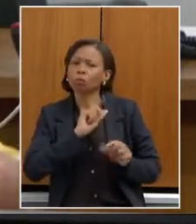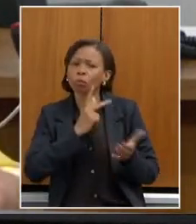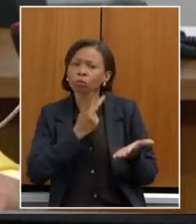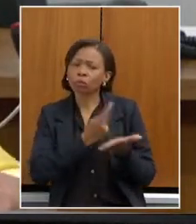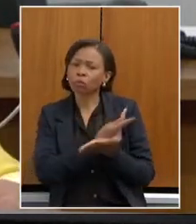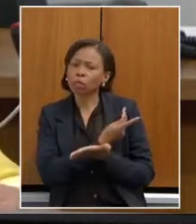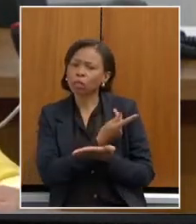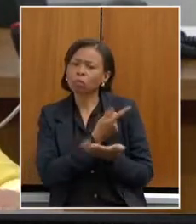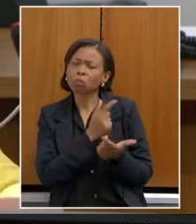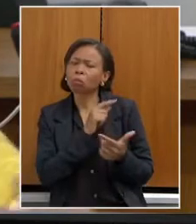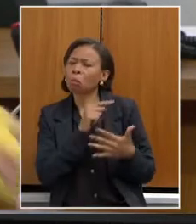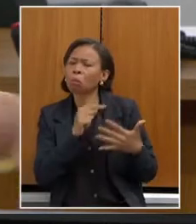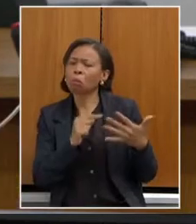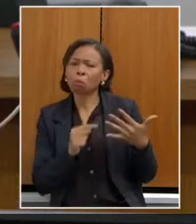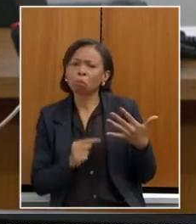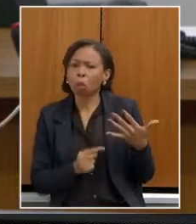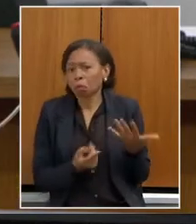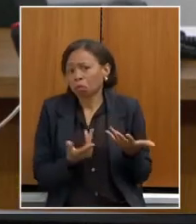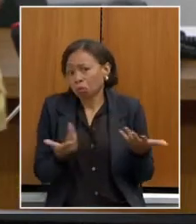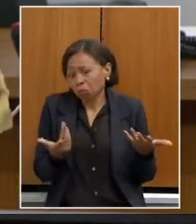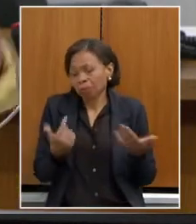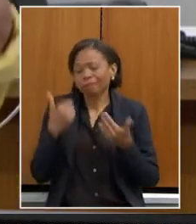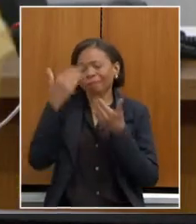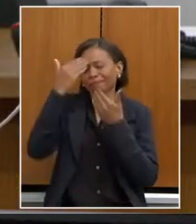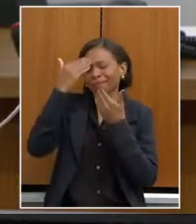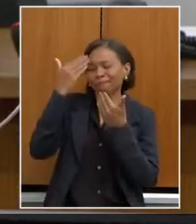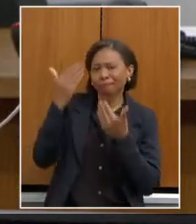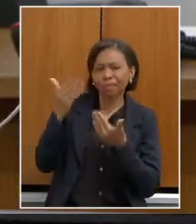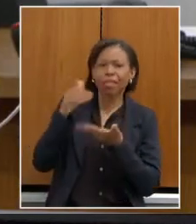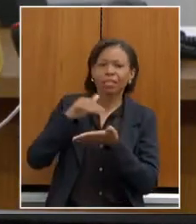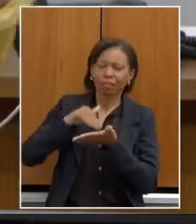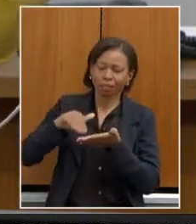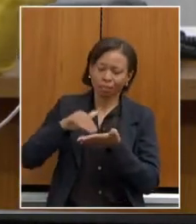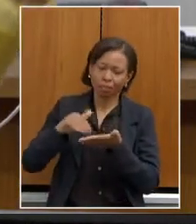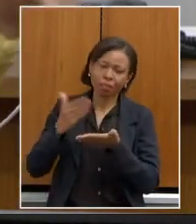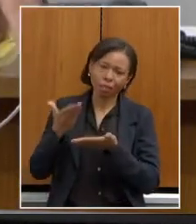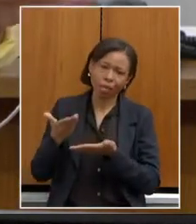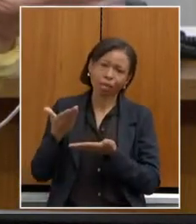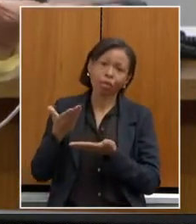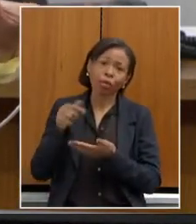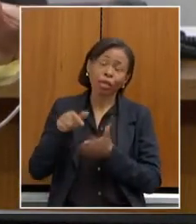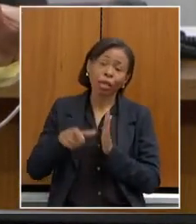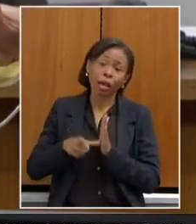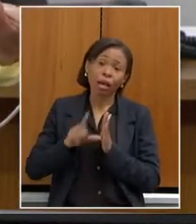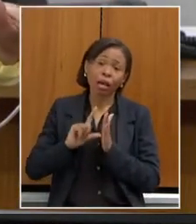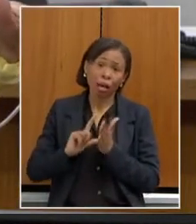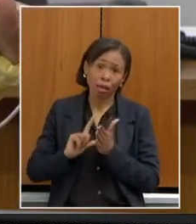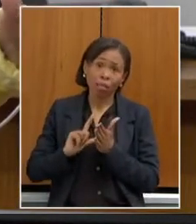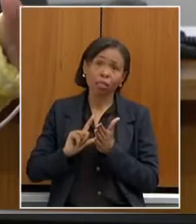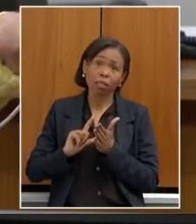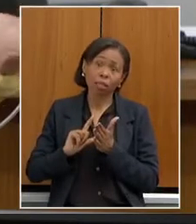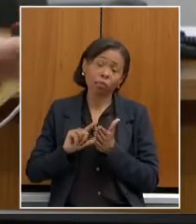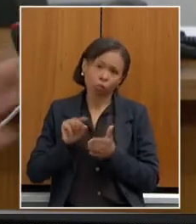que tipo de material é e já agradeço por o senhor ter na rápida visão